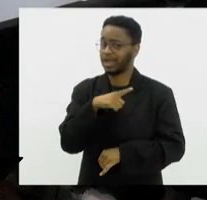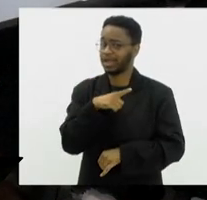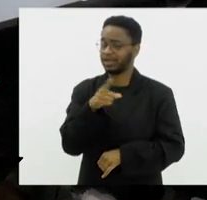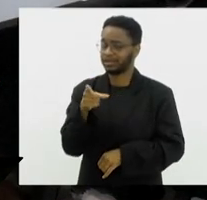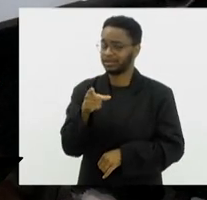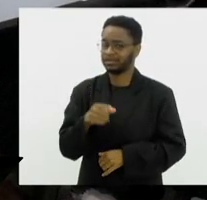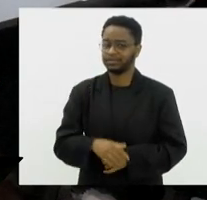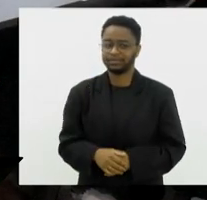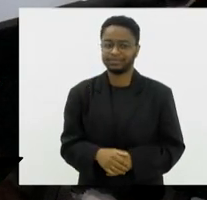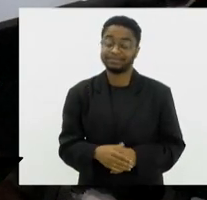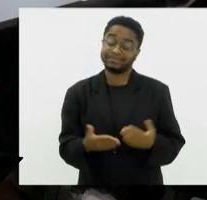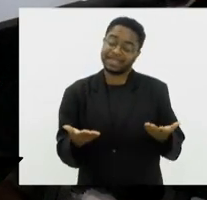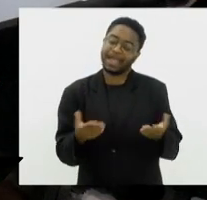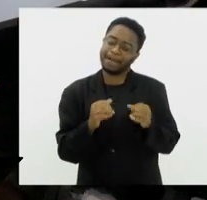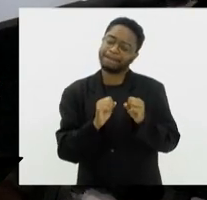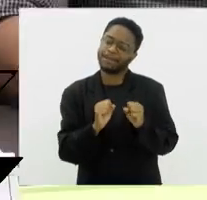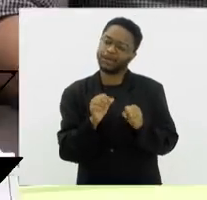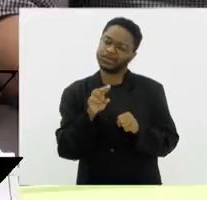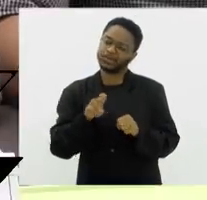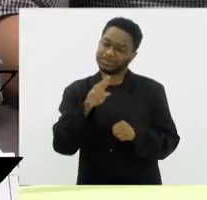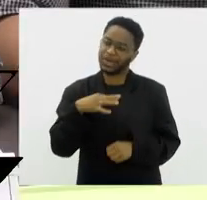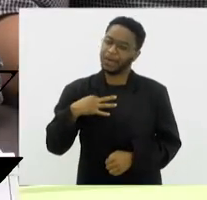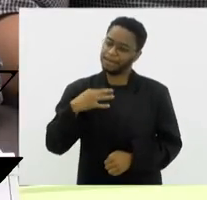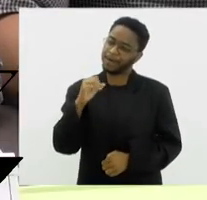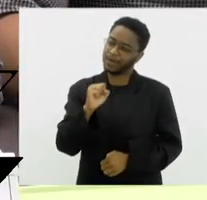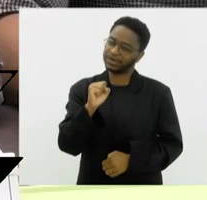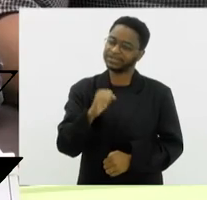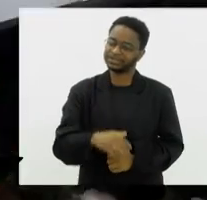Nessa, Vossa Excelência pode estar vestido.